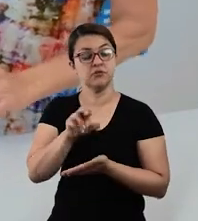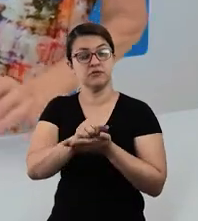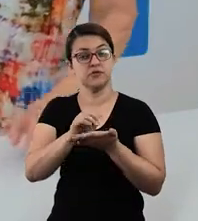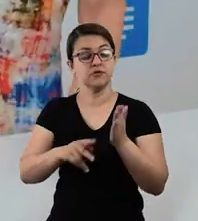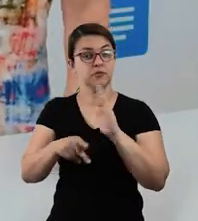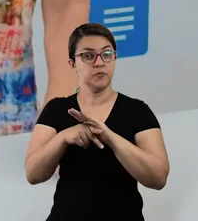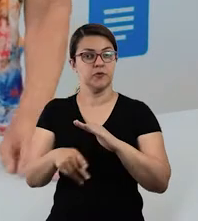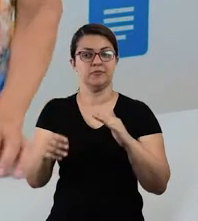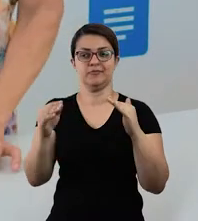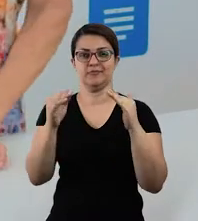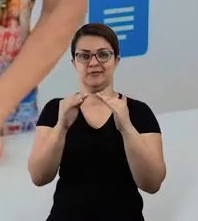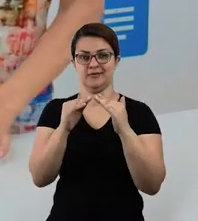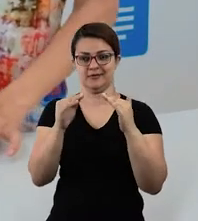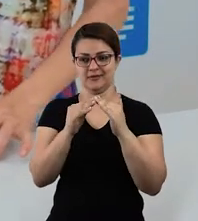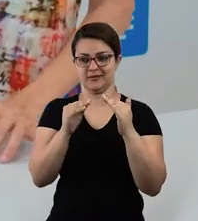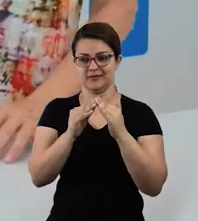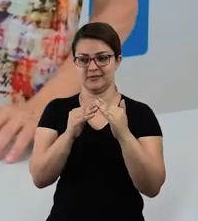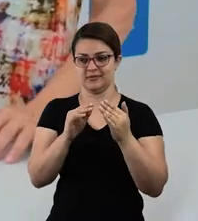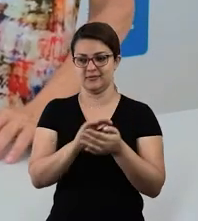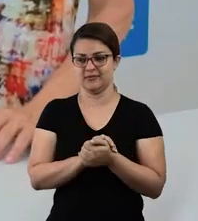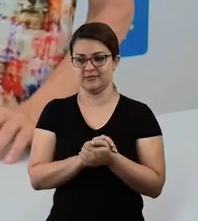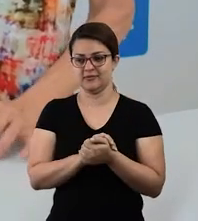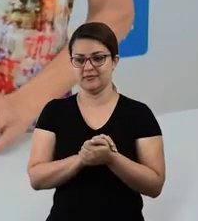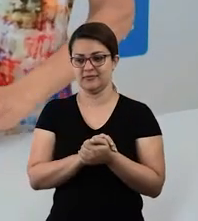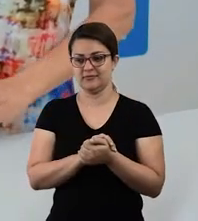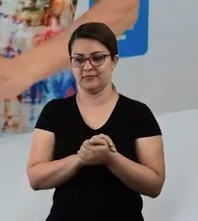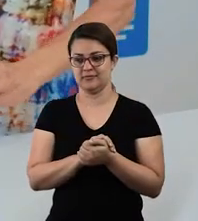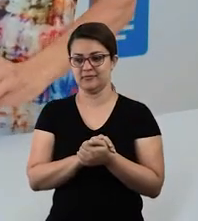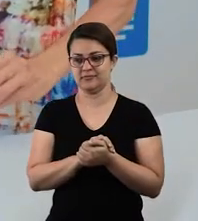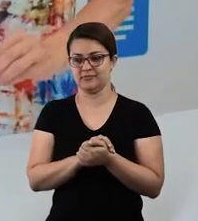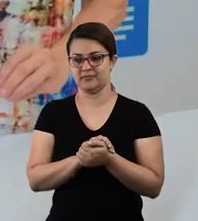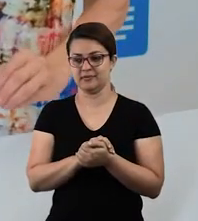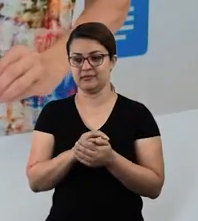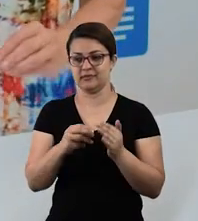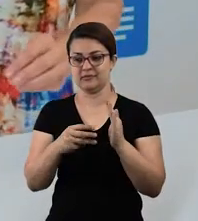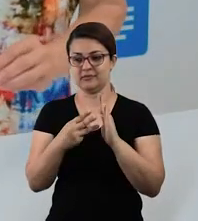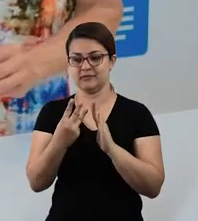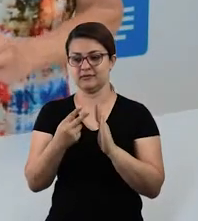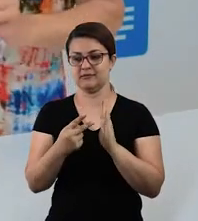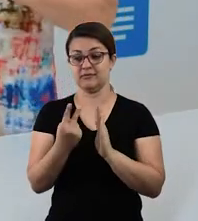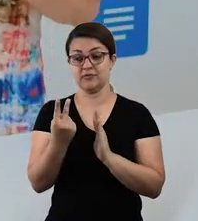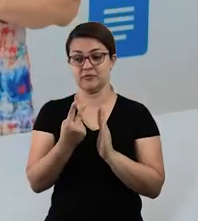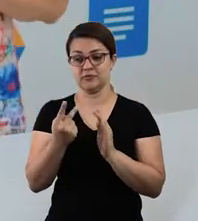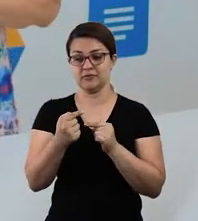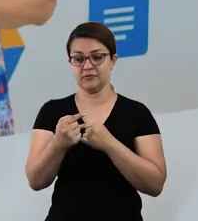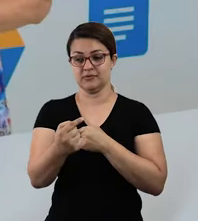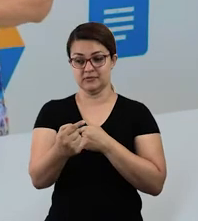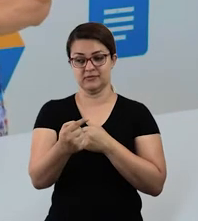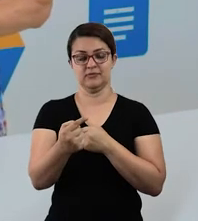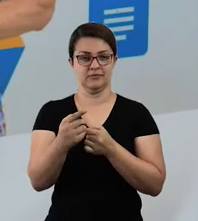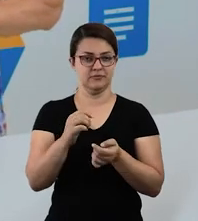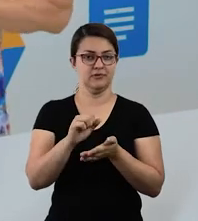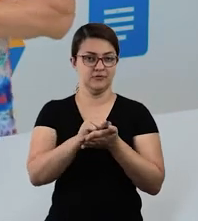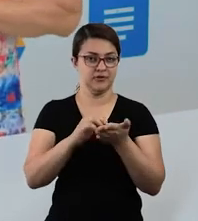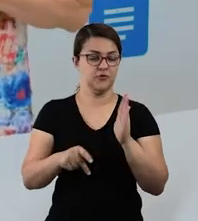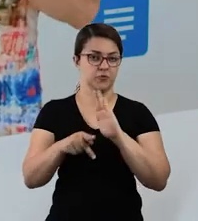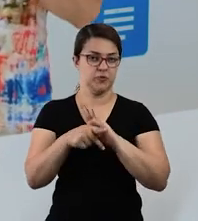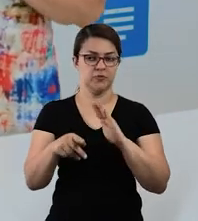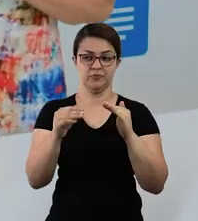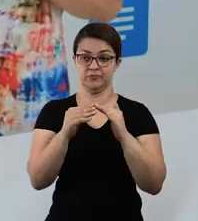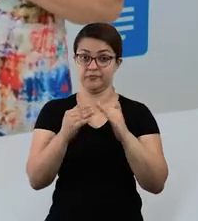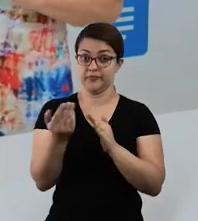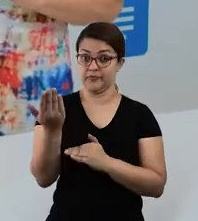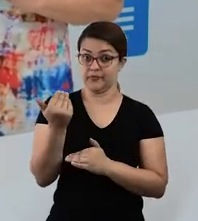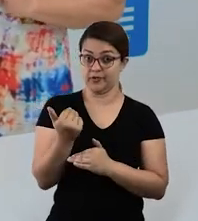que essa é a 32ª edição de atividades, sugestões de atividade para aprender em casa. Vamos